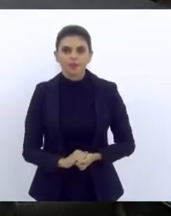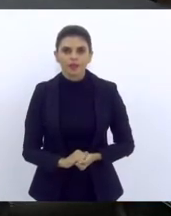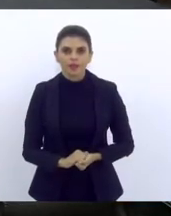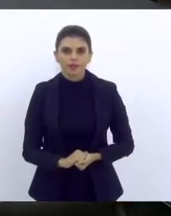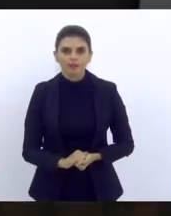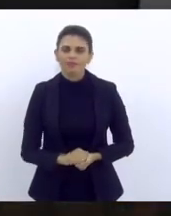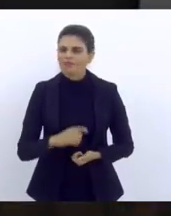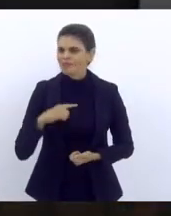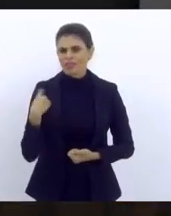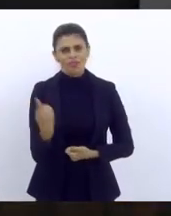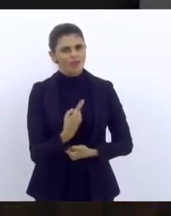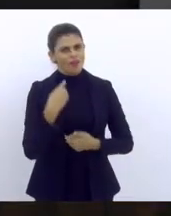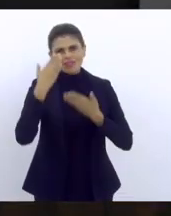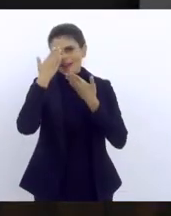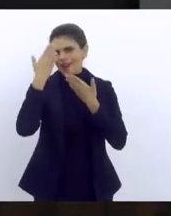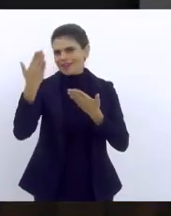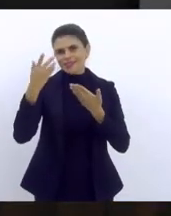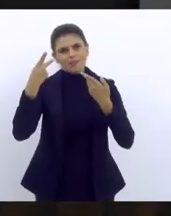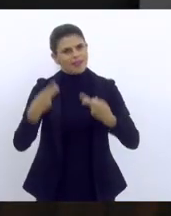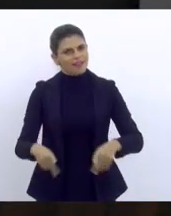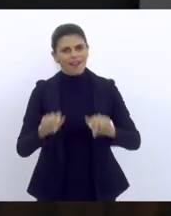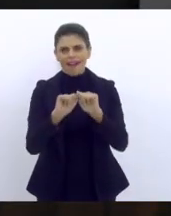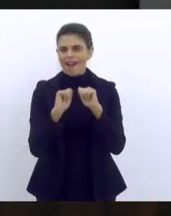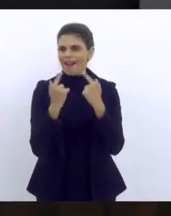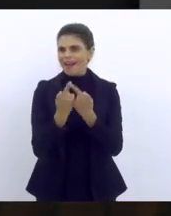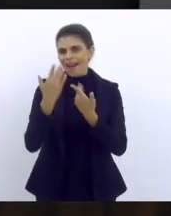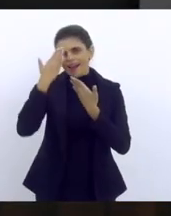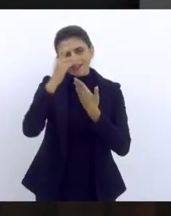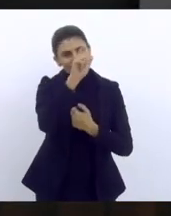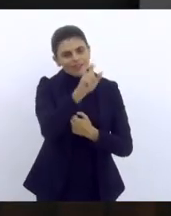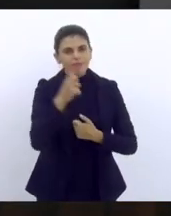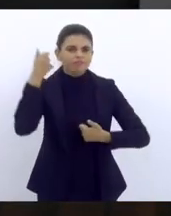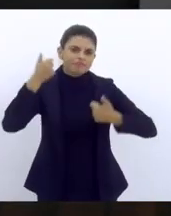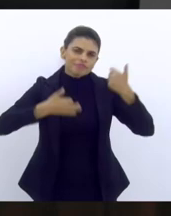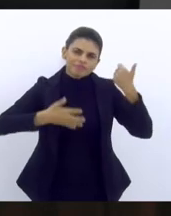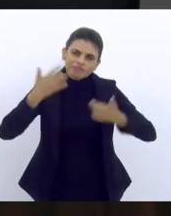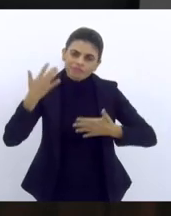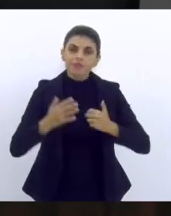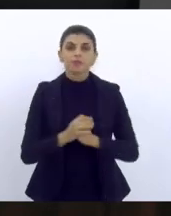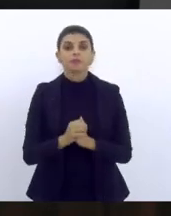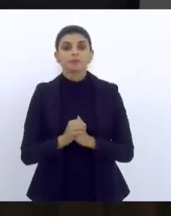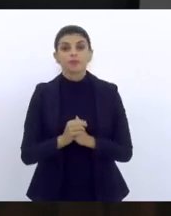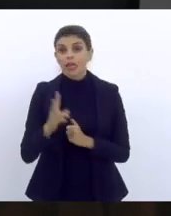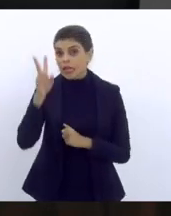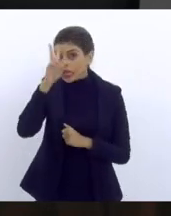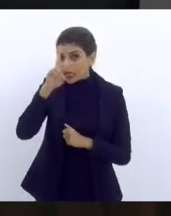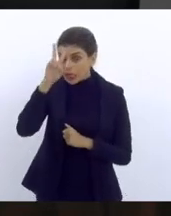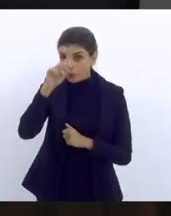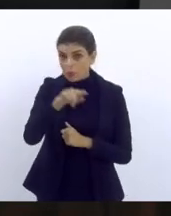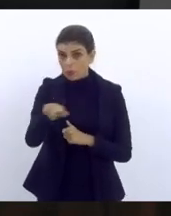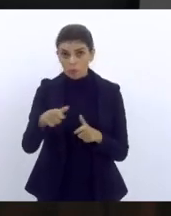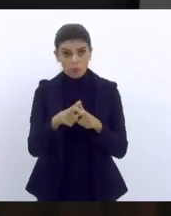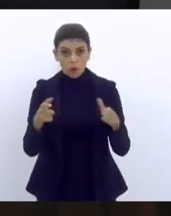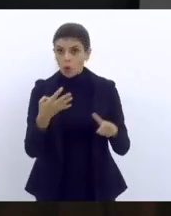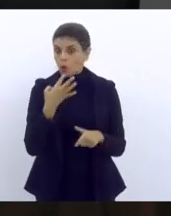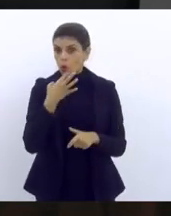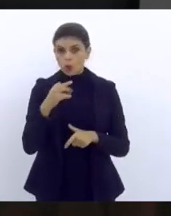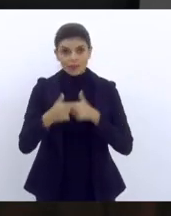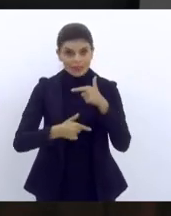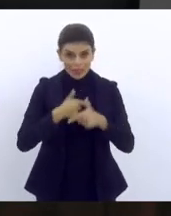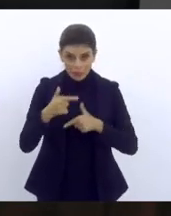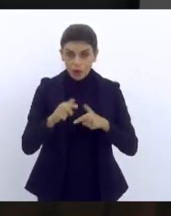Nós que agradecemos, Elias, pelas suas palavras, lembrando a todos que não conhecem um pouco do trabalho do